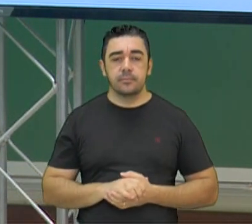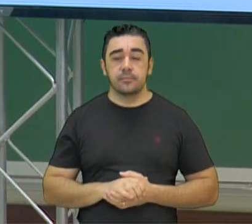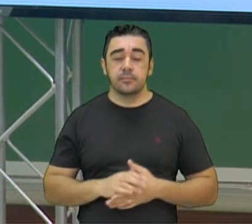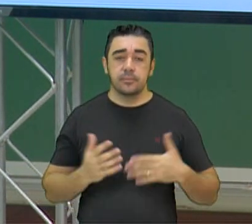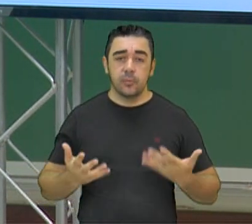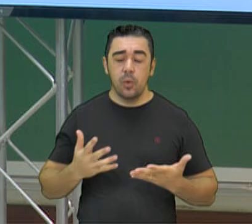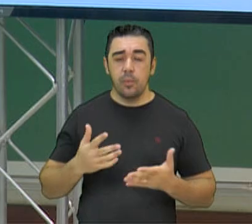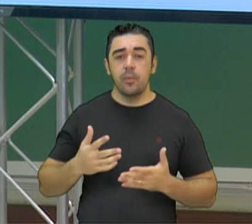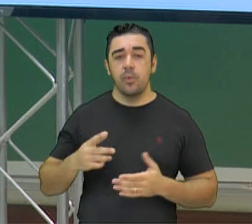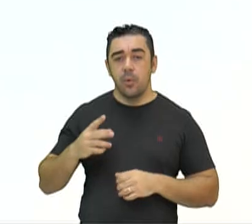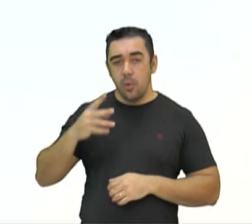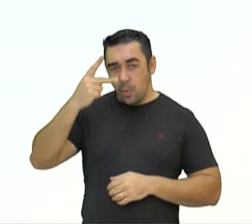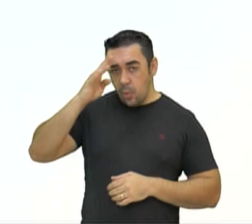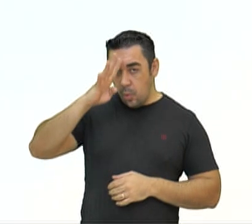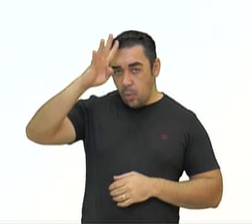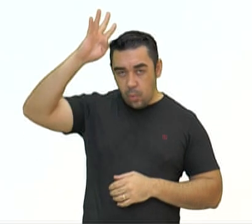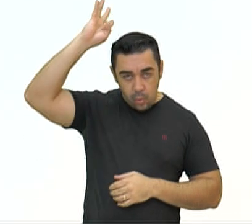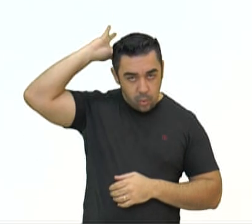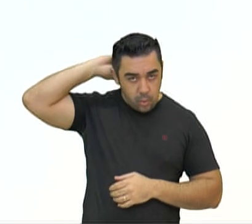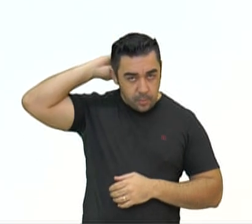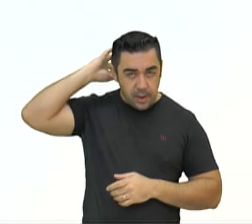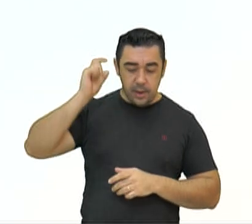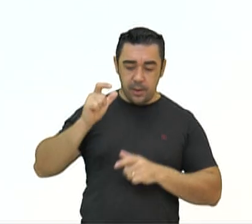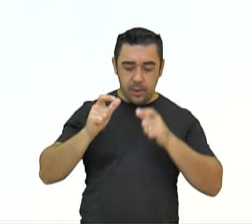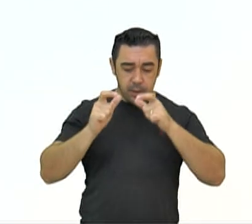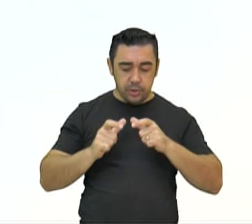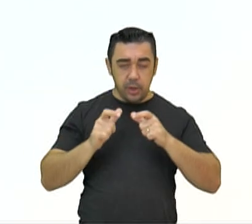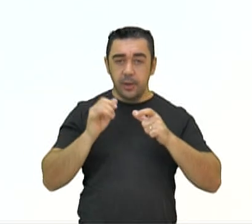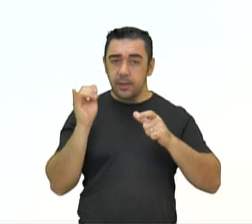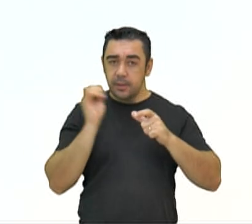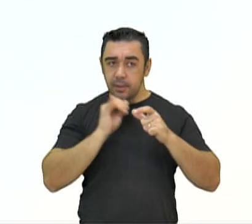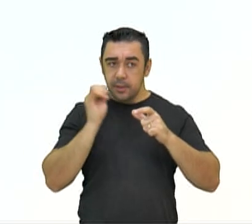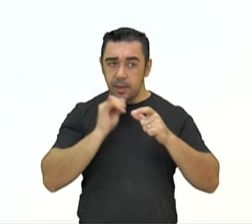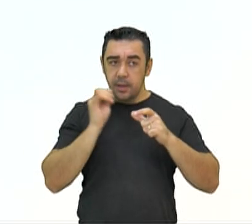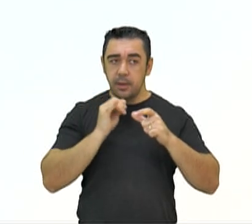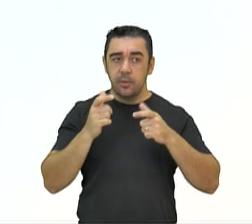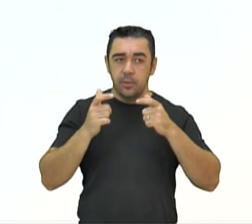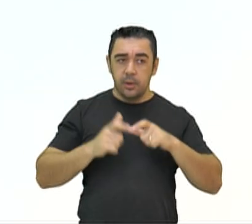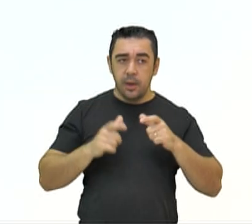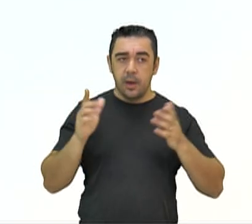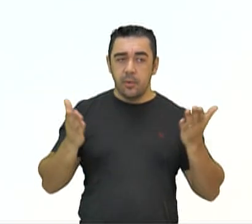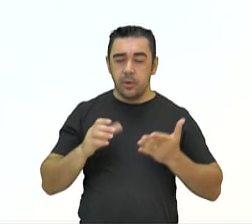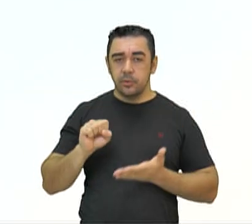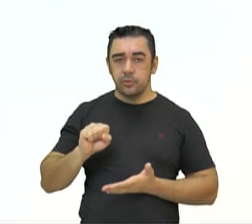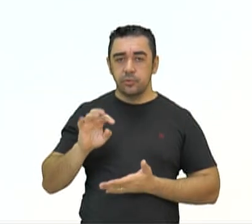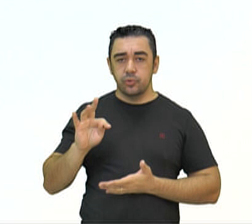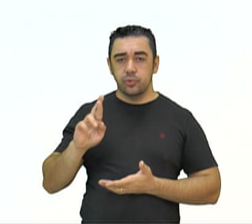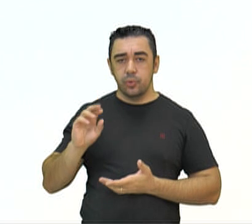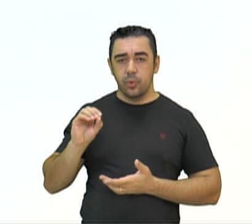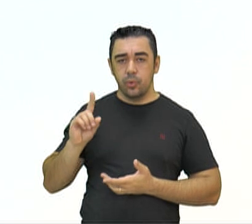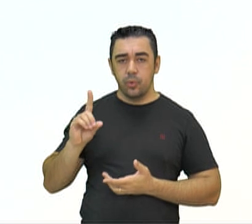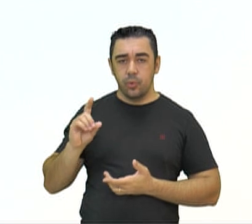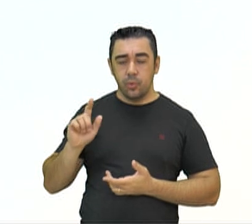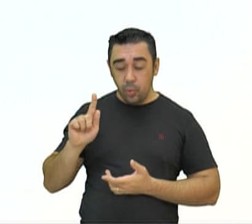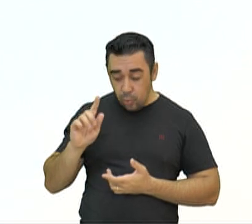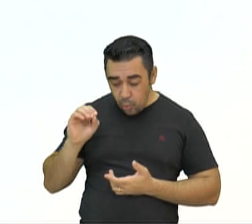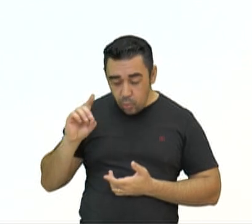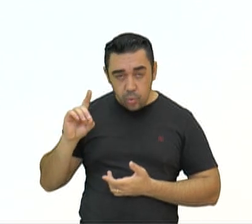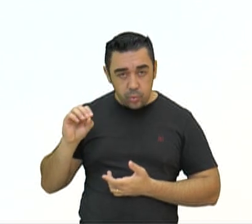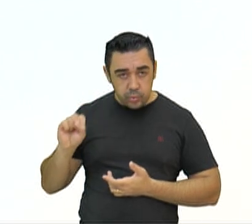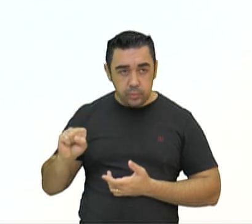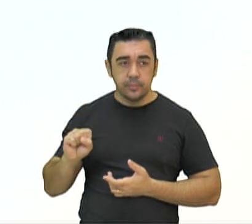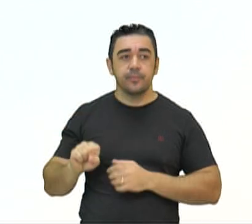Roma já não existia. A região da Itália é comandada pelos Ostrogodos. Educação dentro do cristianismo